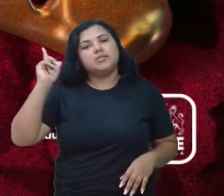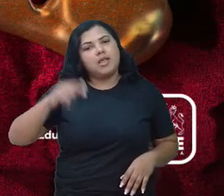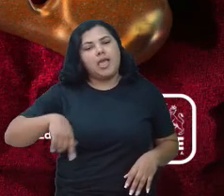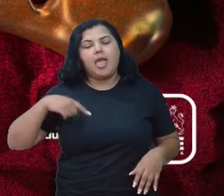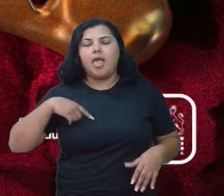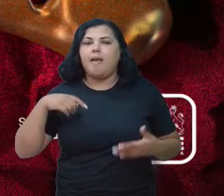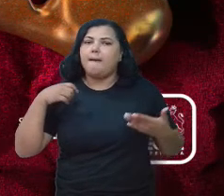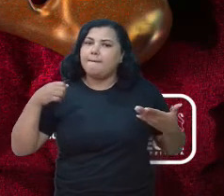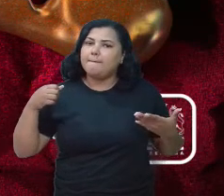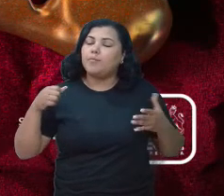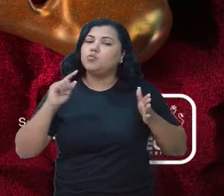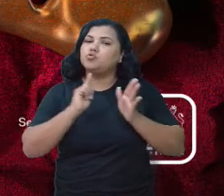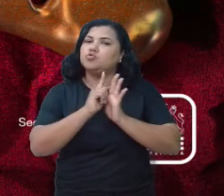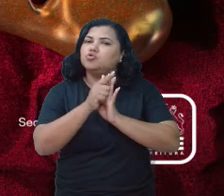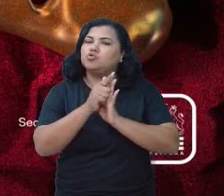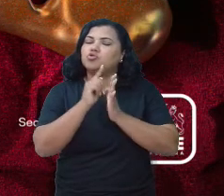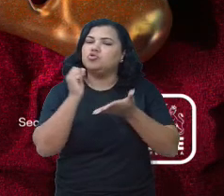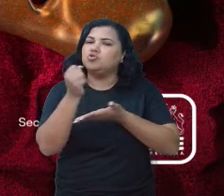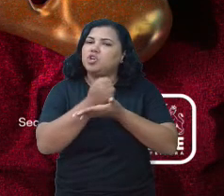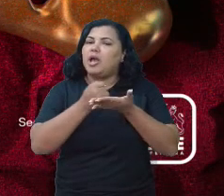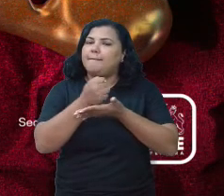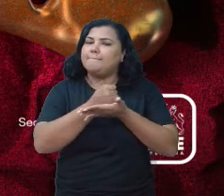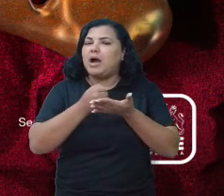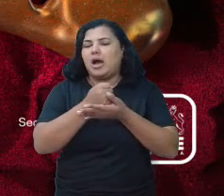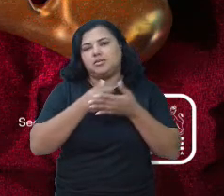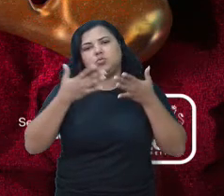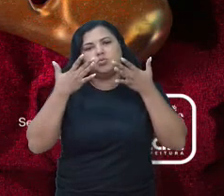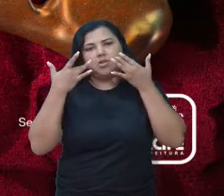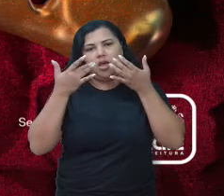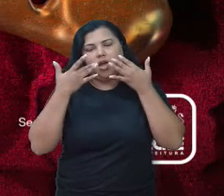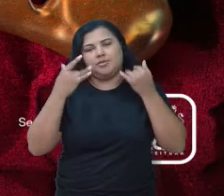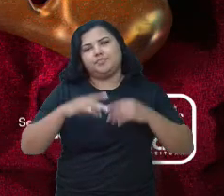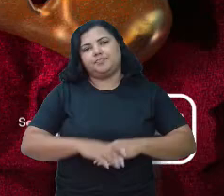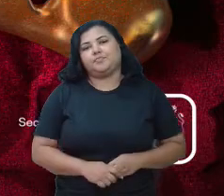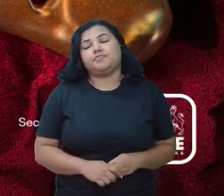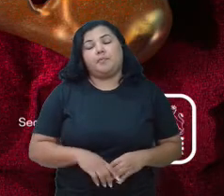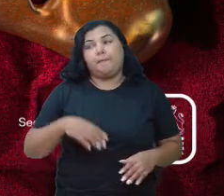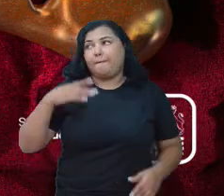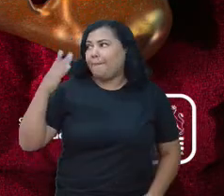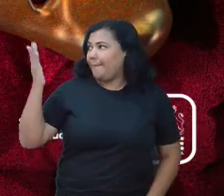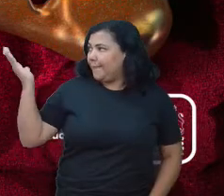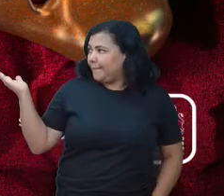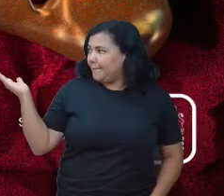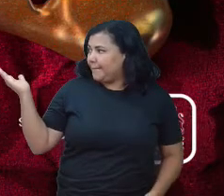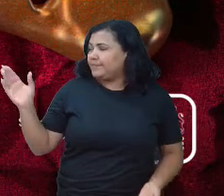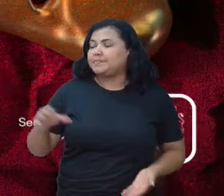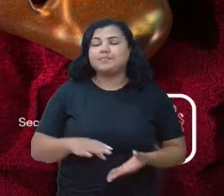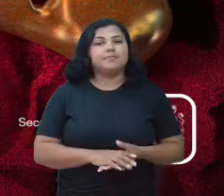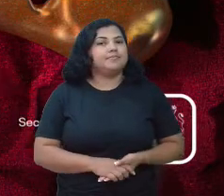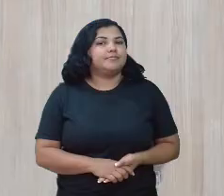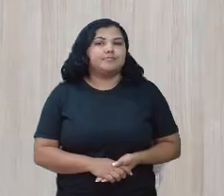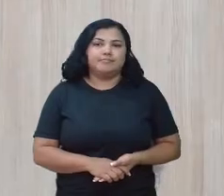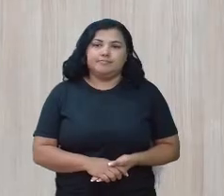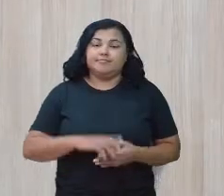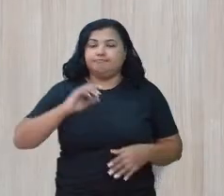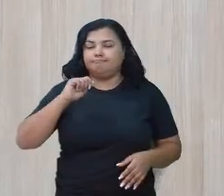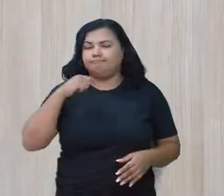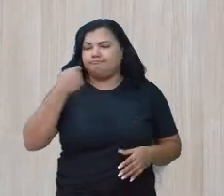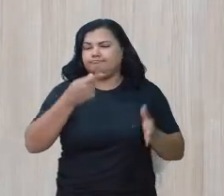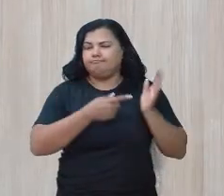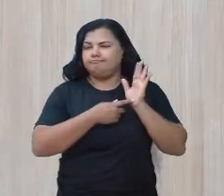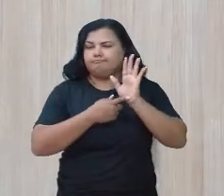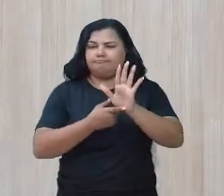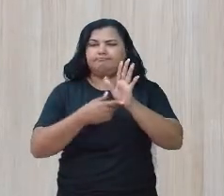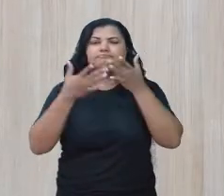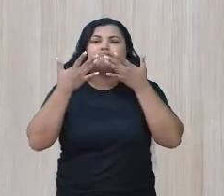grandes gêneros do teatro, tá? E essas máscaras, elas são o ícone maior, assim,